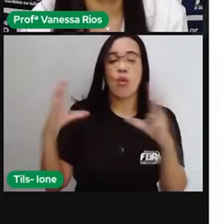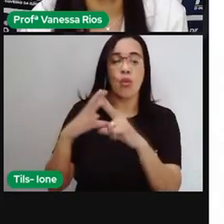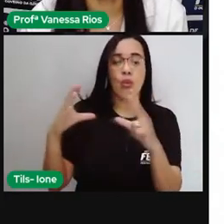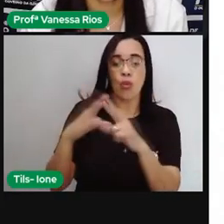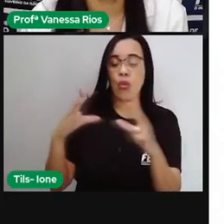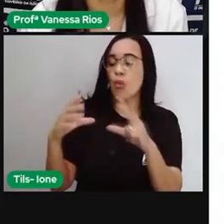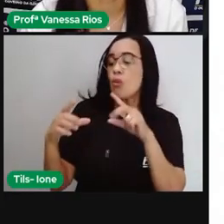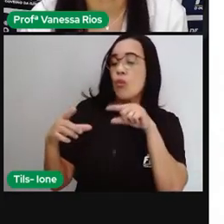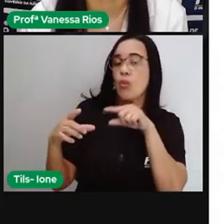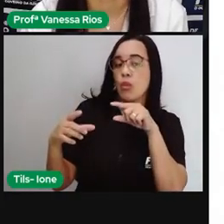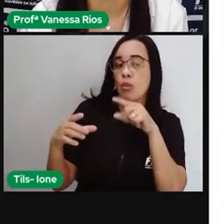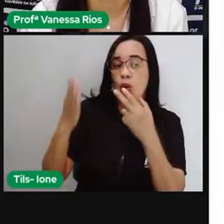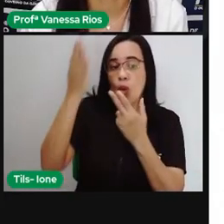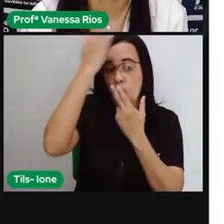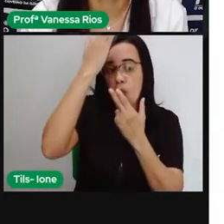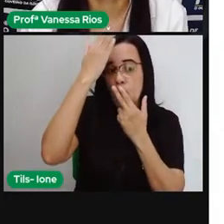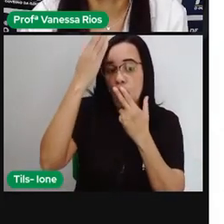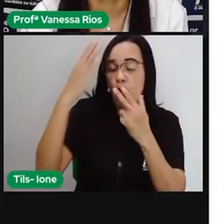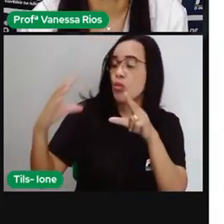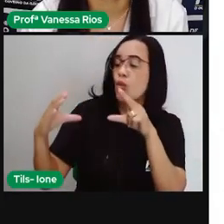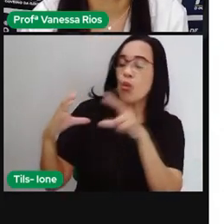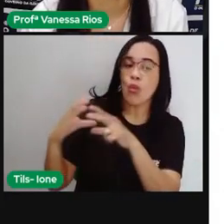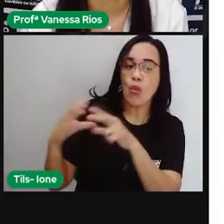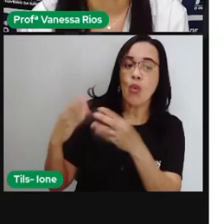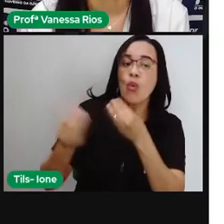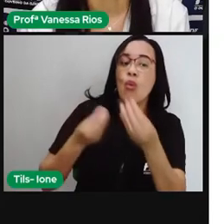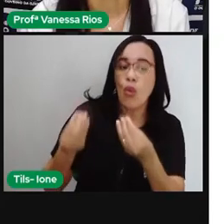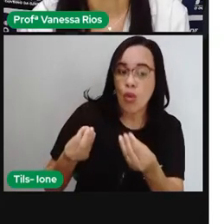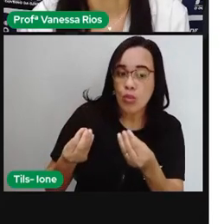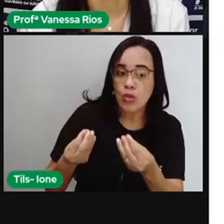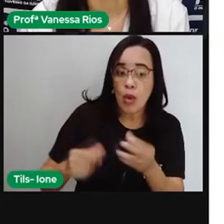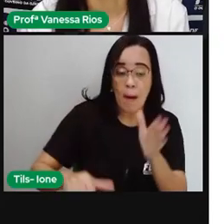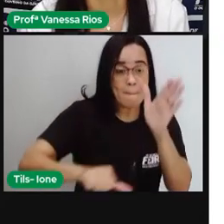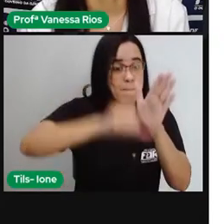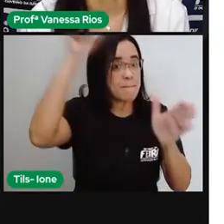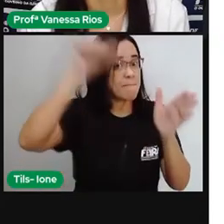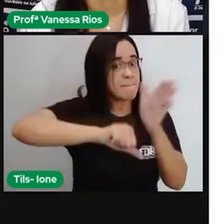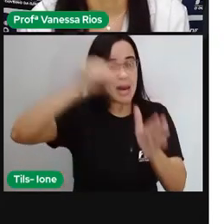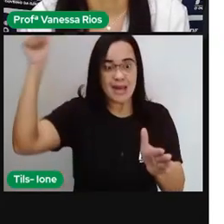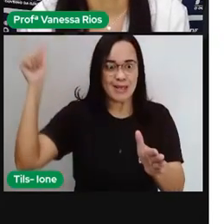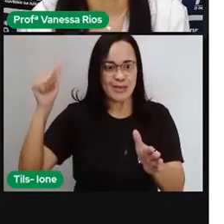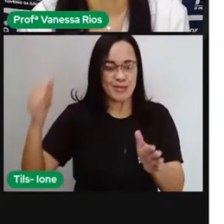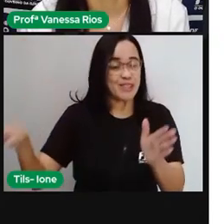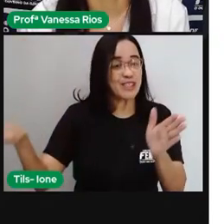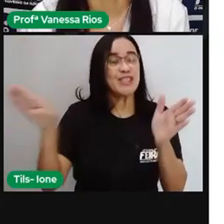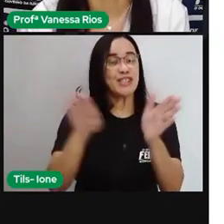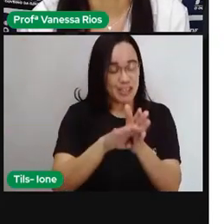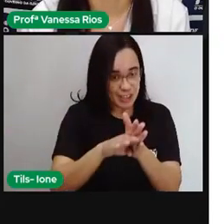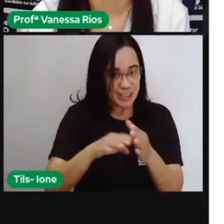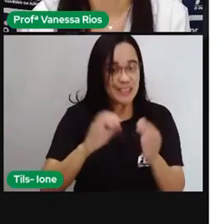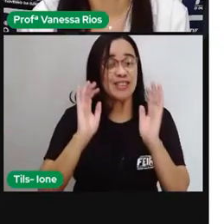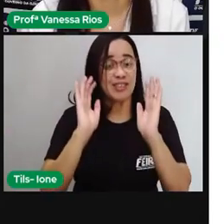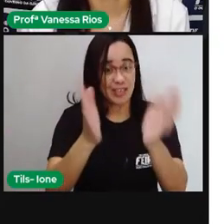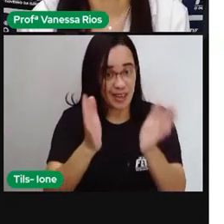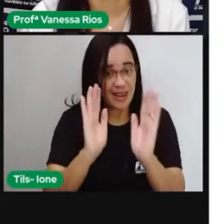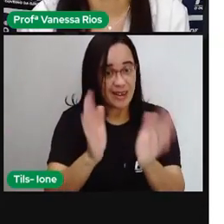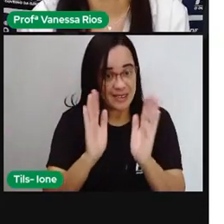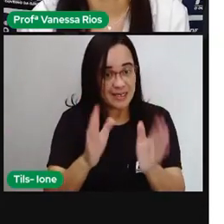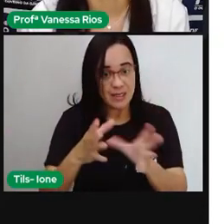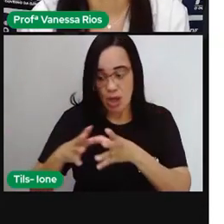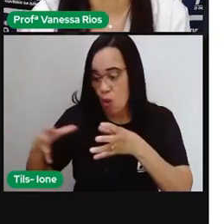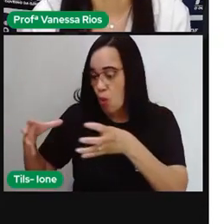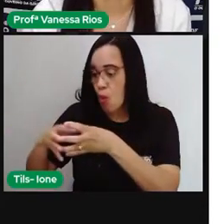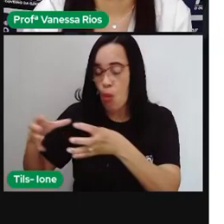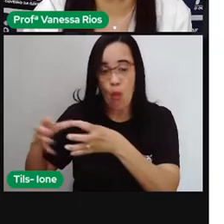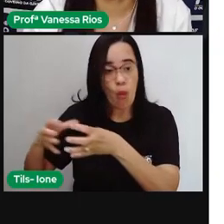dos portugueses. Então é bem importante a gente lembrar que os indígenas já eram aí o grupo étnico